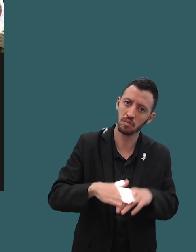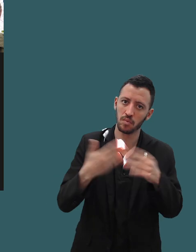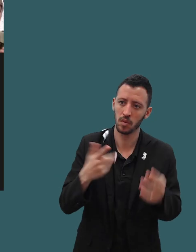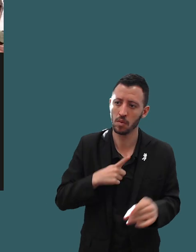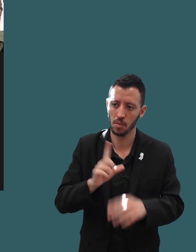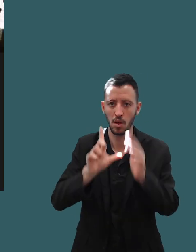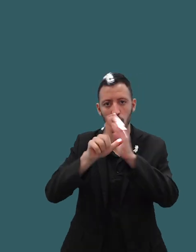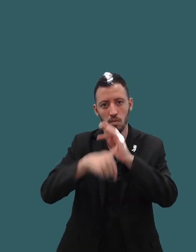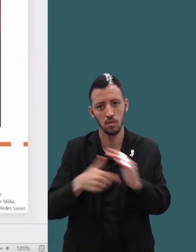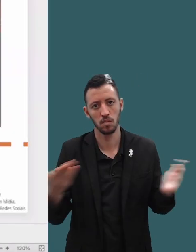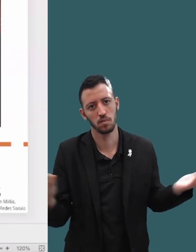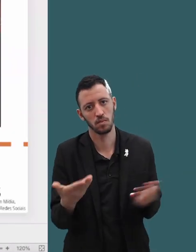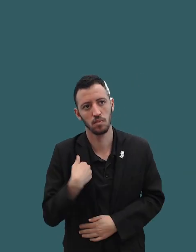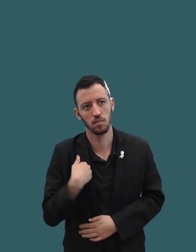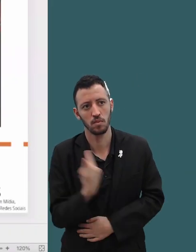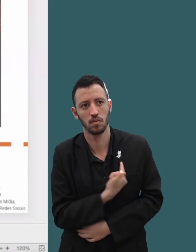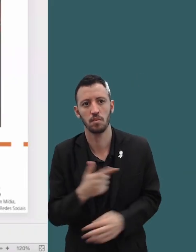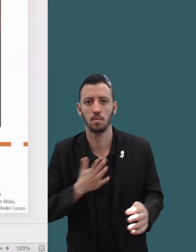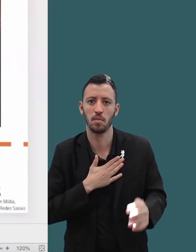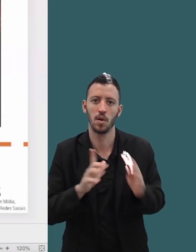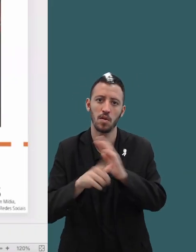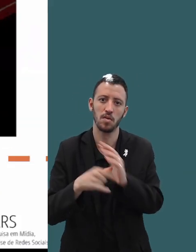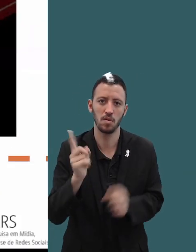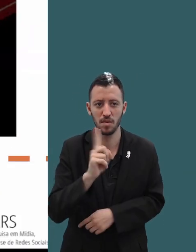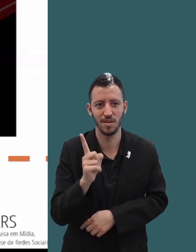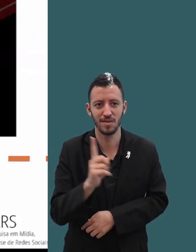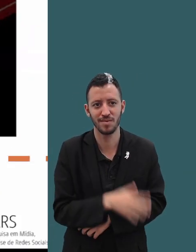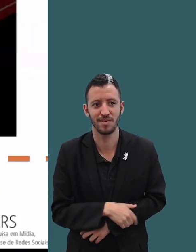meu atraso, quer dizer, pelo meu atraso não,